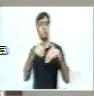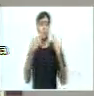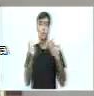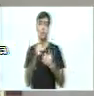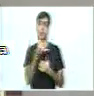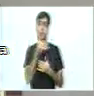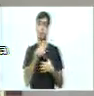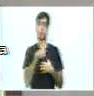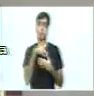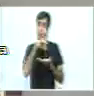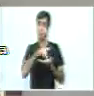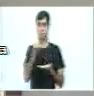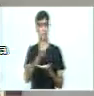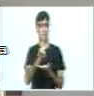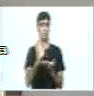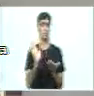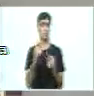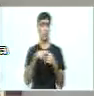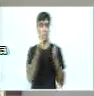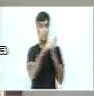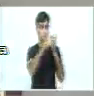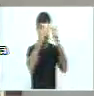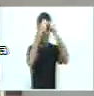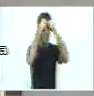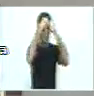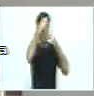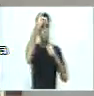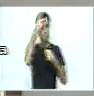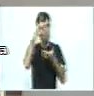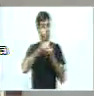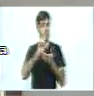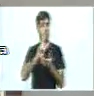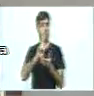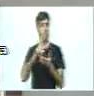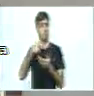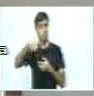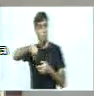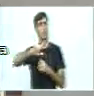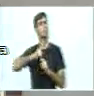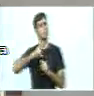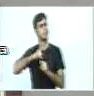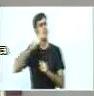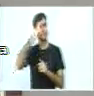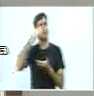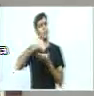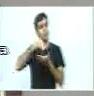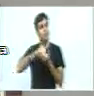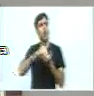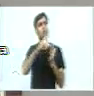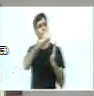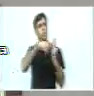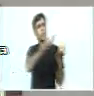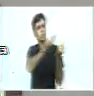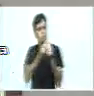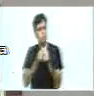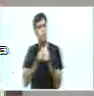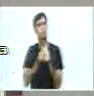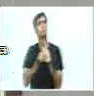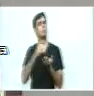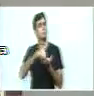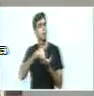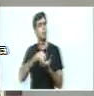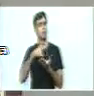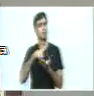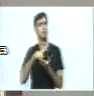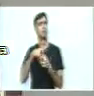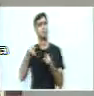Infelizmente, isso não vem acontecendo do Poder Executivo com o Poder Legislativo. Nós estamos aí por falta de documentações nessa casa.